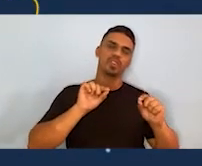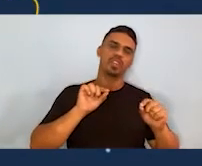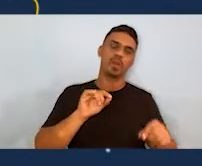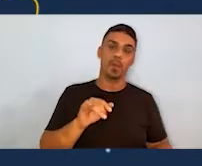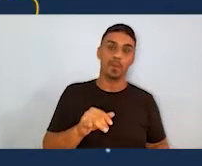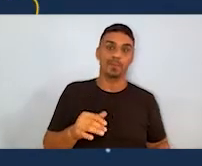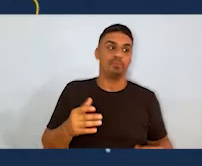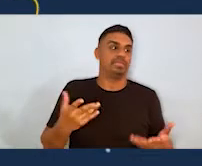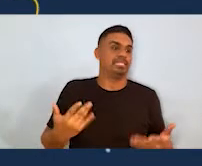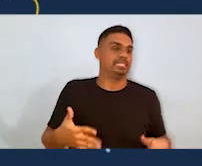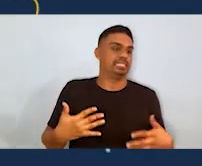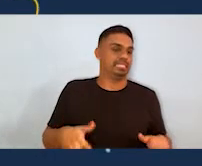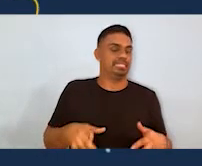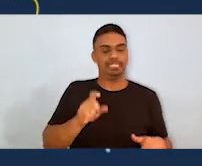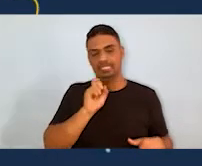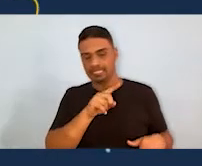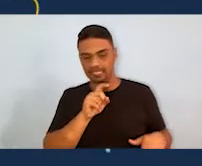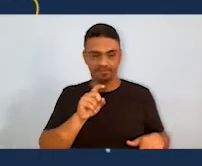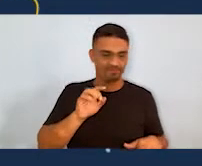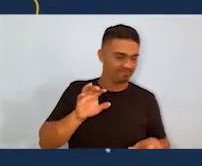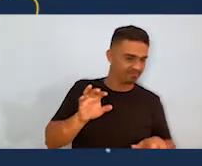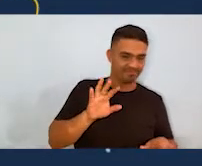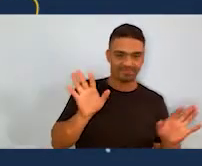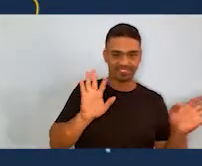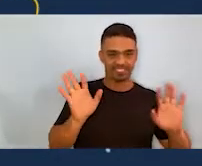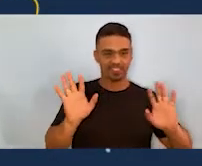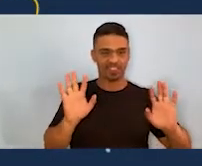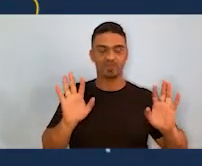Opa, eu fiz uma bobeira aqui.